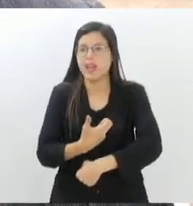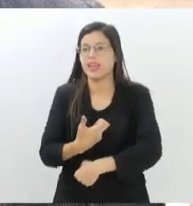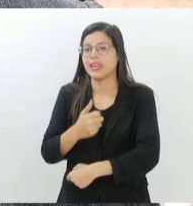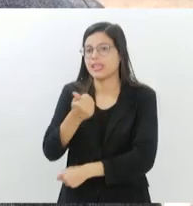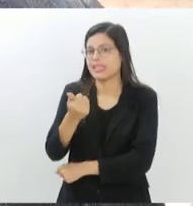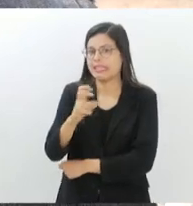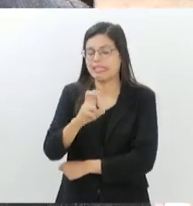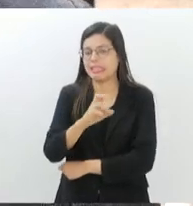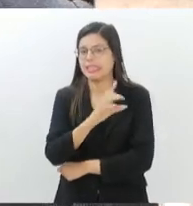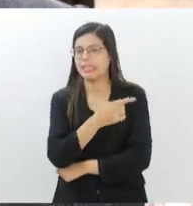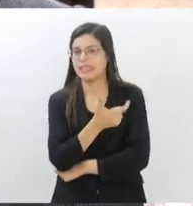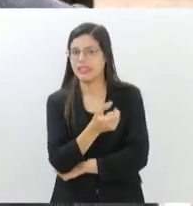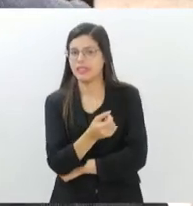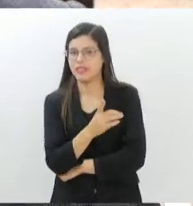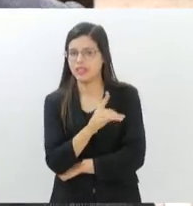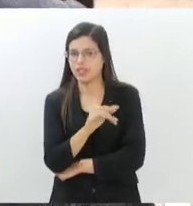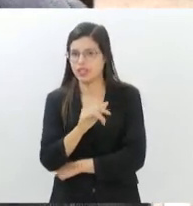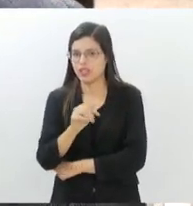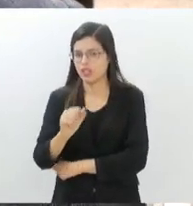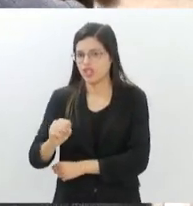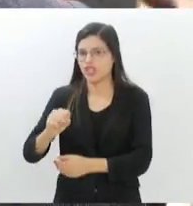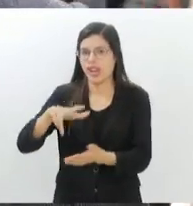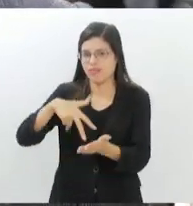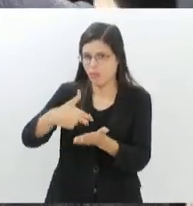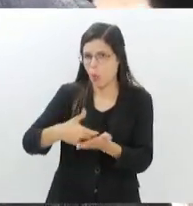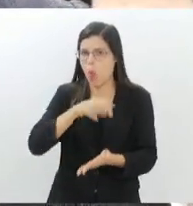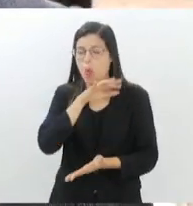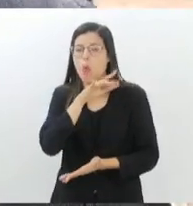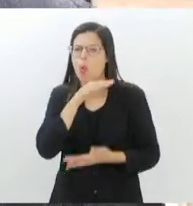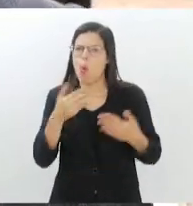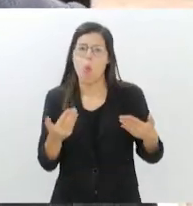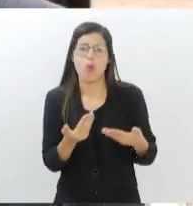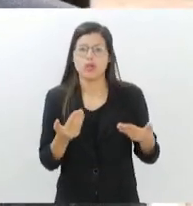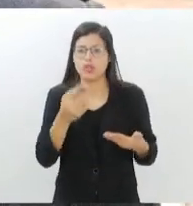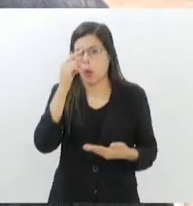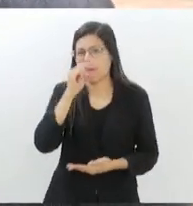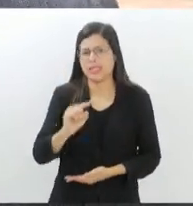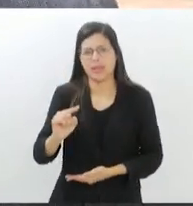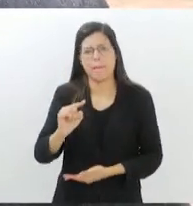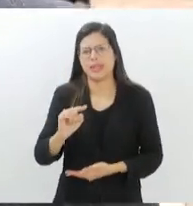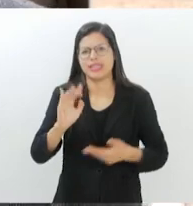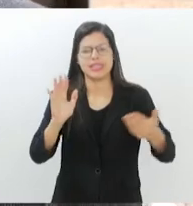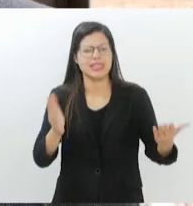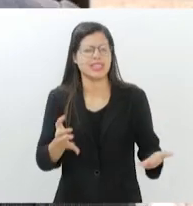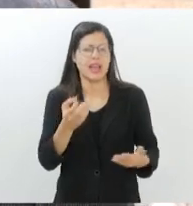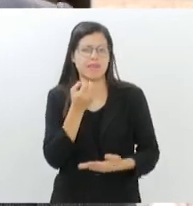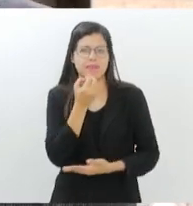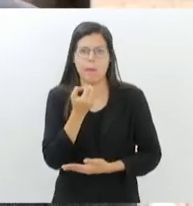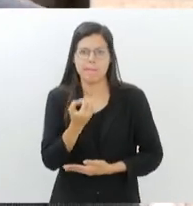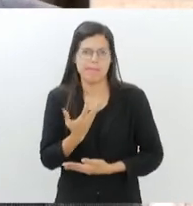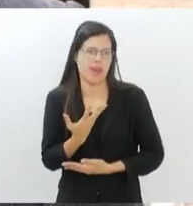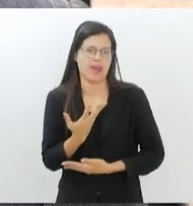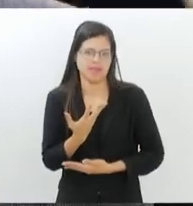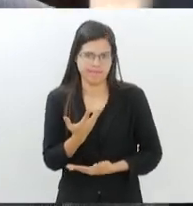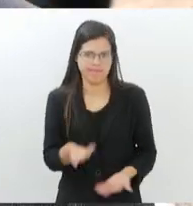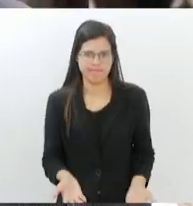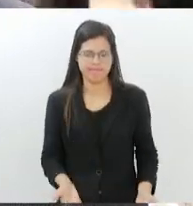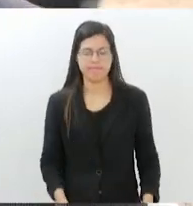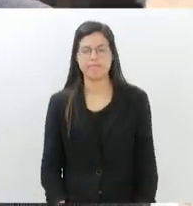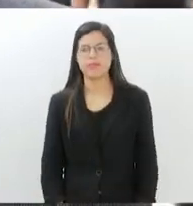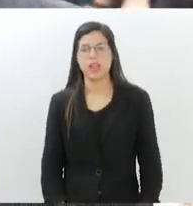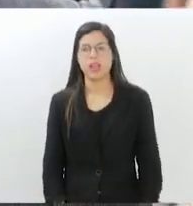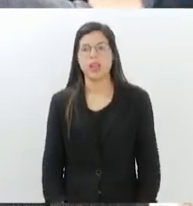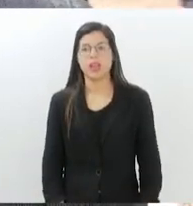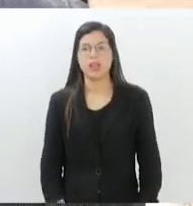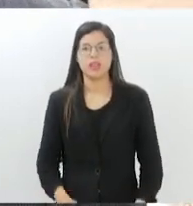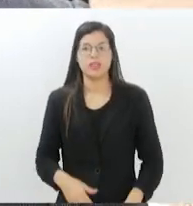dias bem pletórico. Hoje não, hoje com uma semana o paciente já não se sente mais operado. E a gente, dependendo do